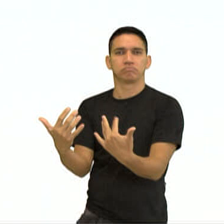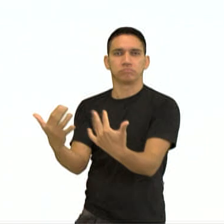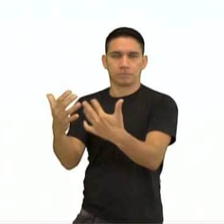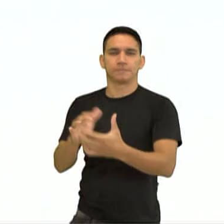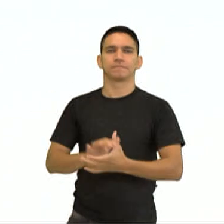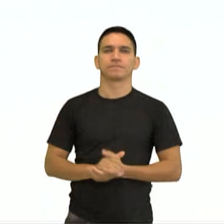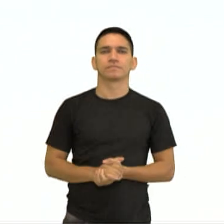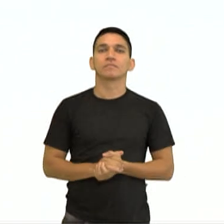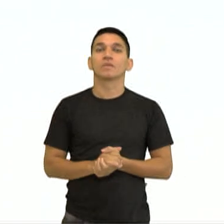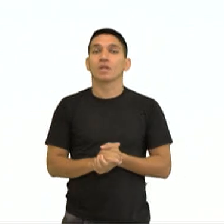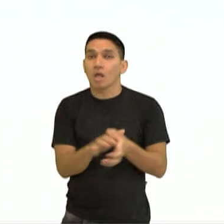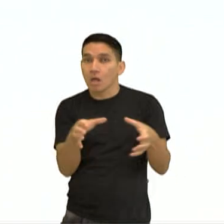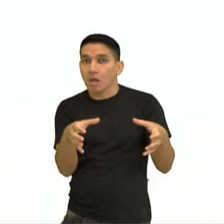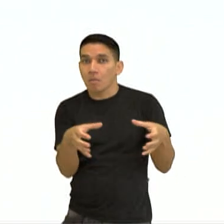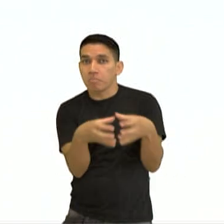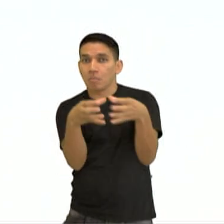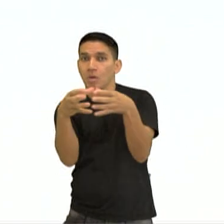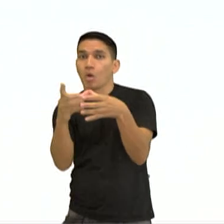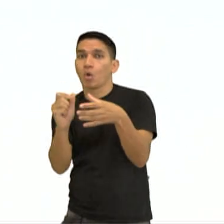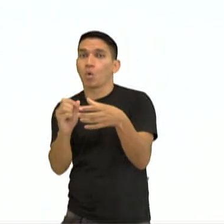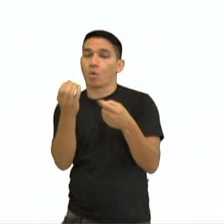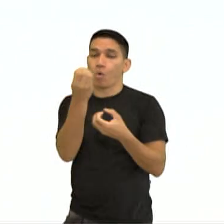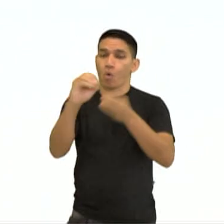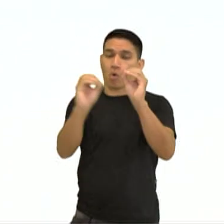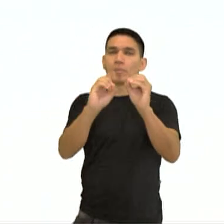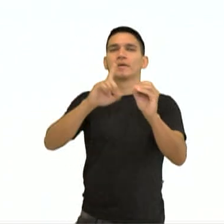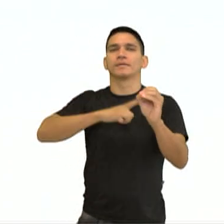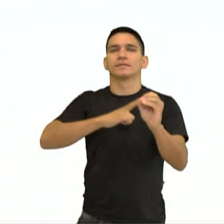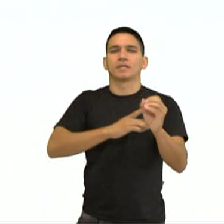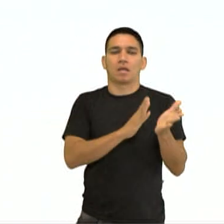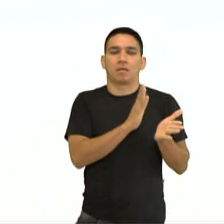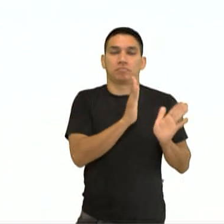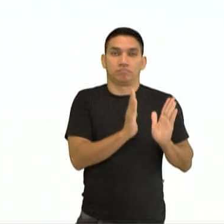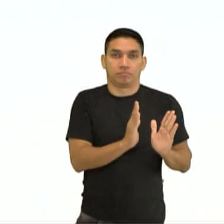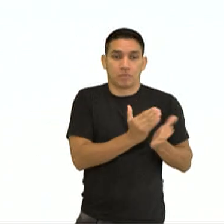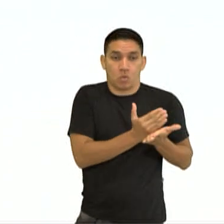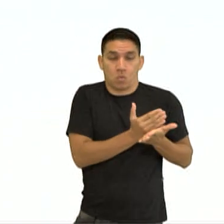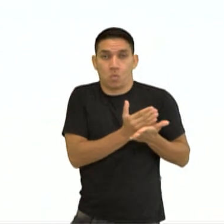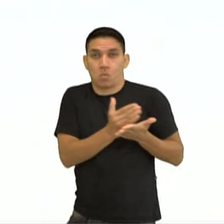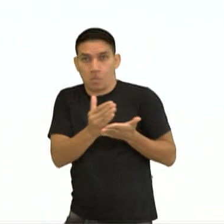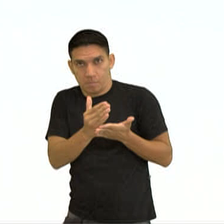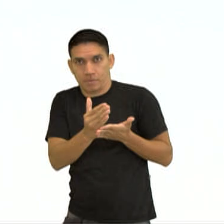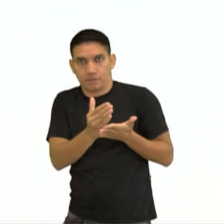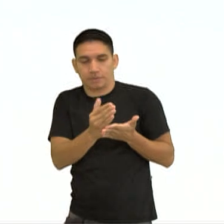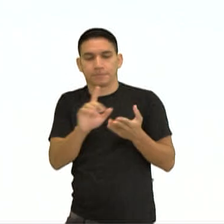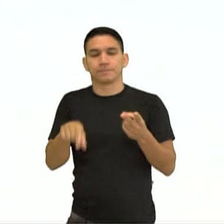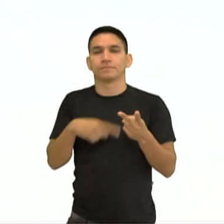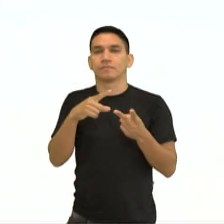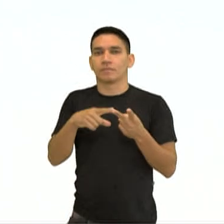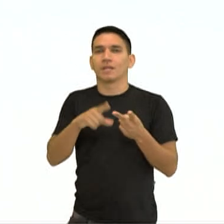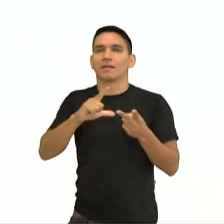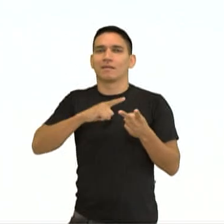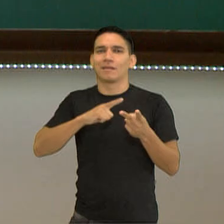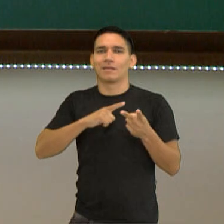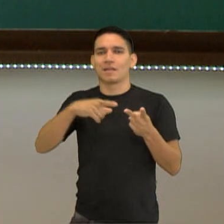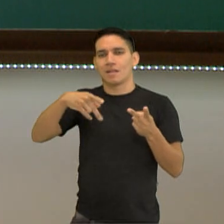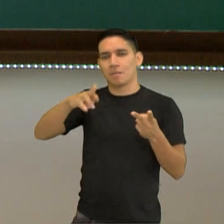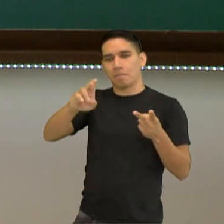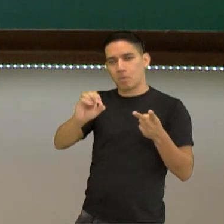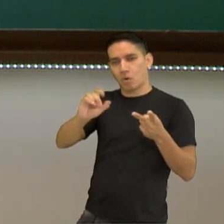As partes de uma ópera, ela tem a abertura, que é o inicial, tá? Ela tem o prólogo,